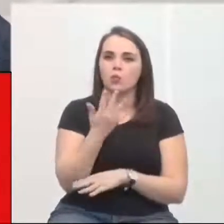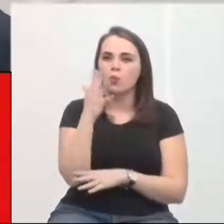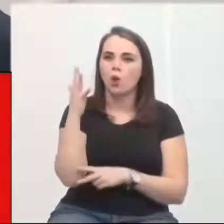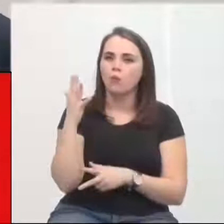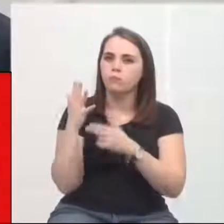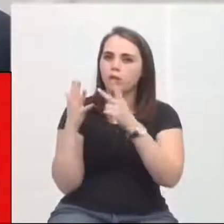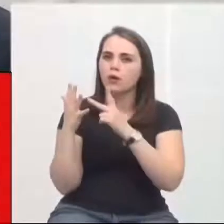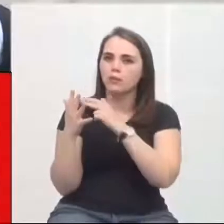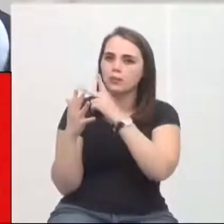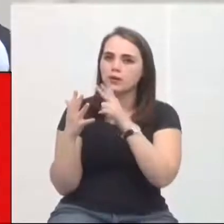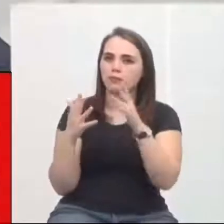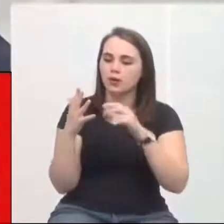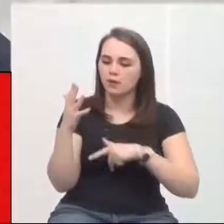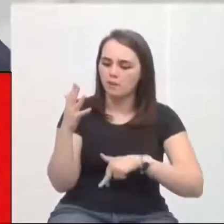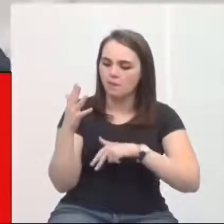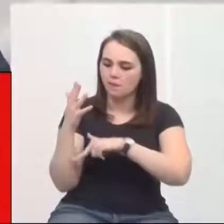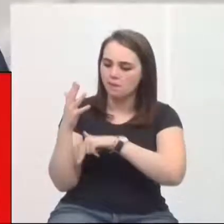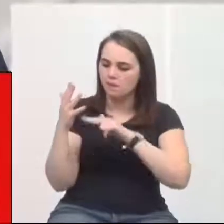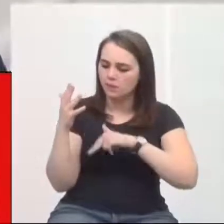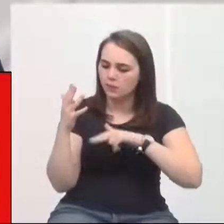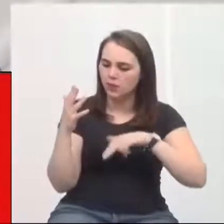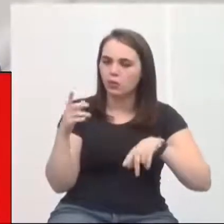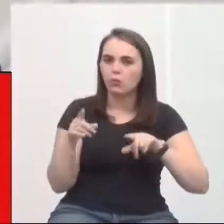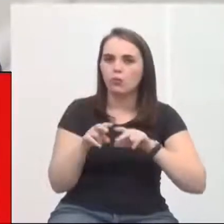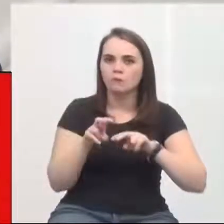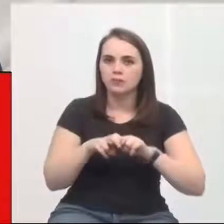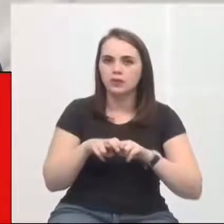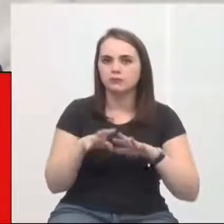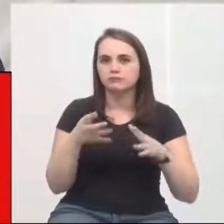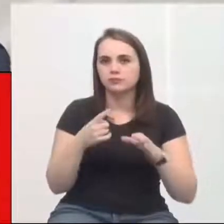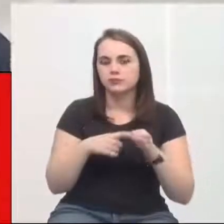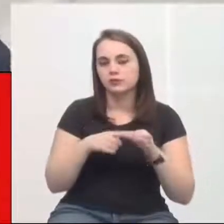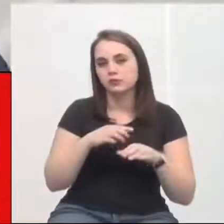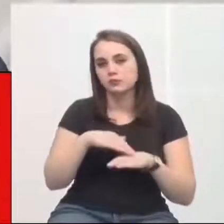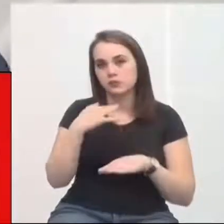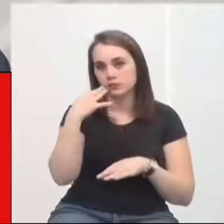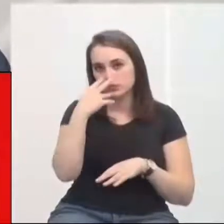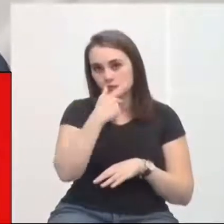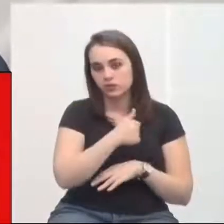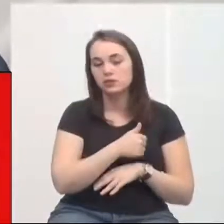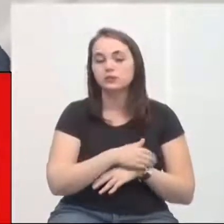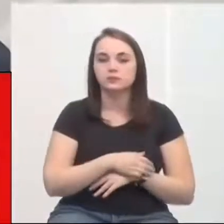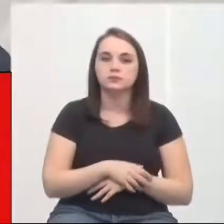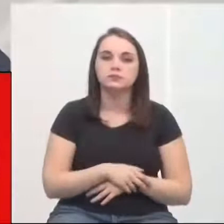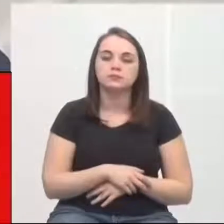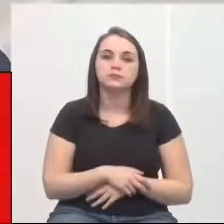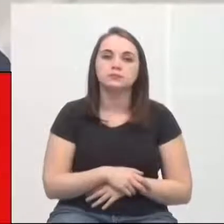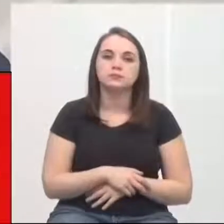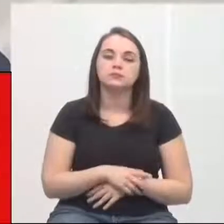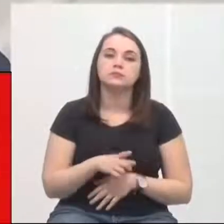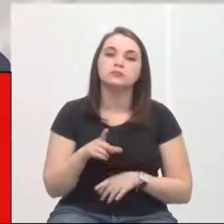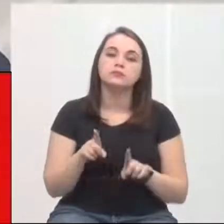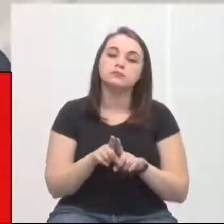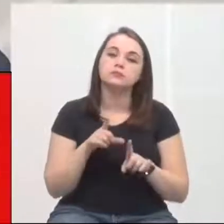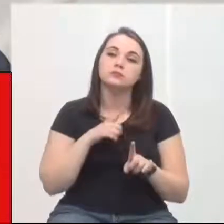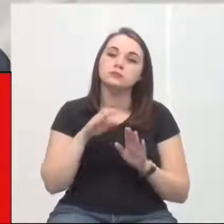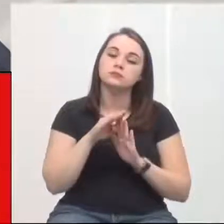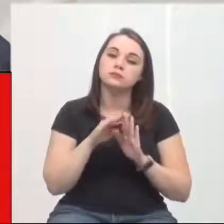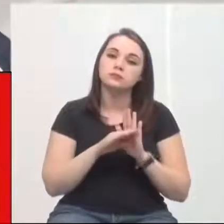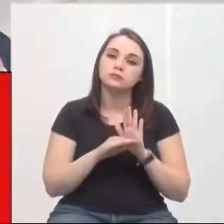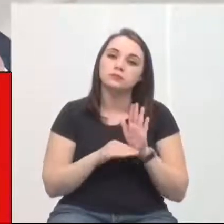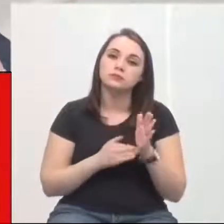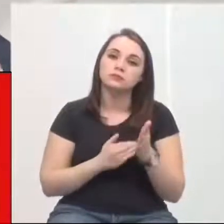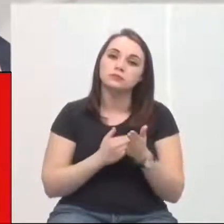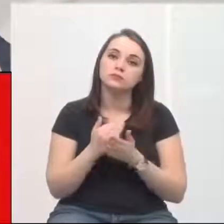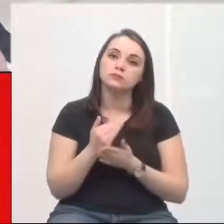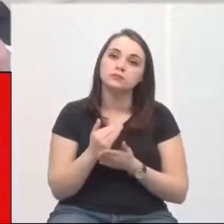árvore, pintura de meio-fio, banco, e a cidade está ficando cada vez mais bonita. Temos um planejamento também de começar